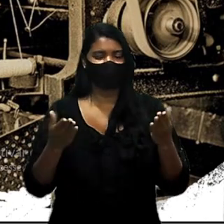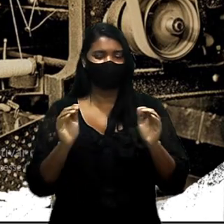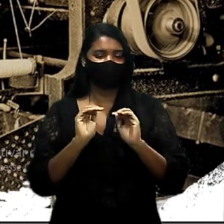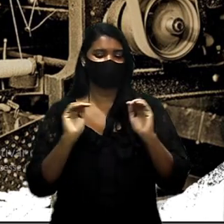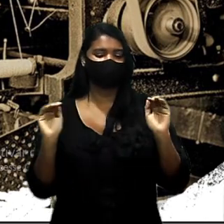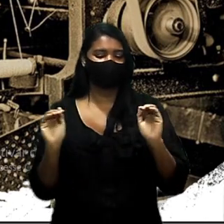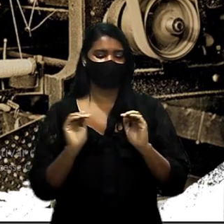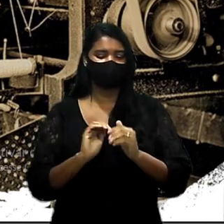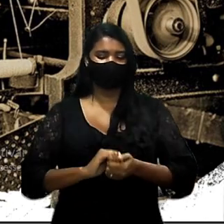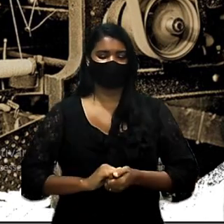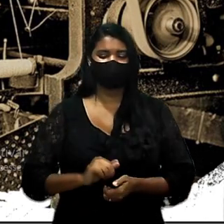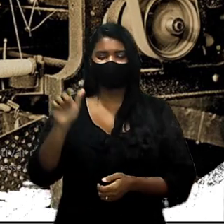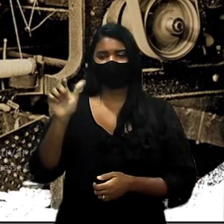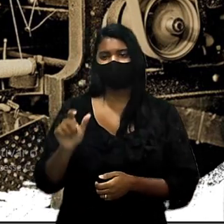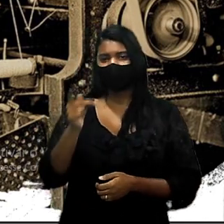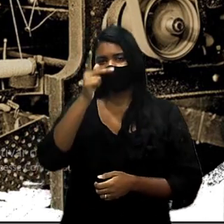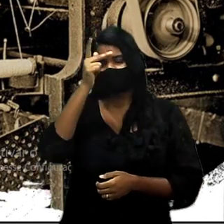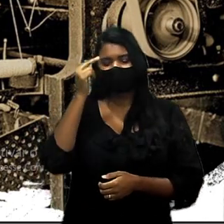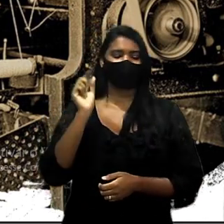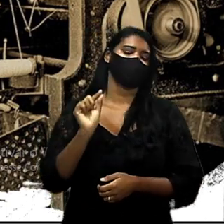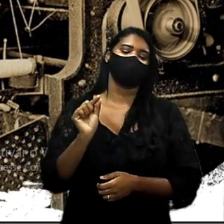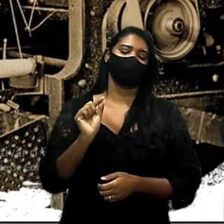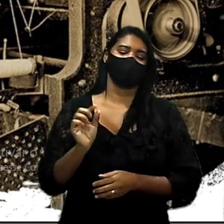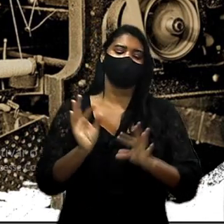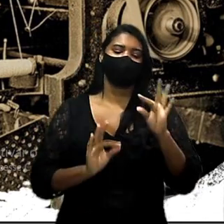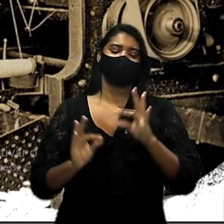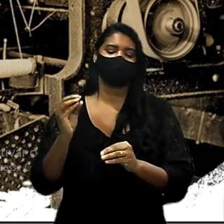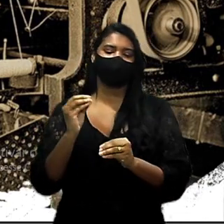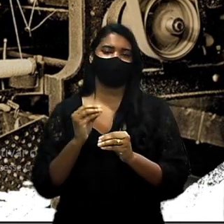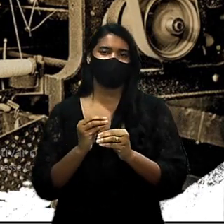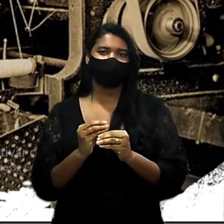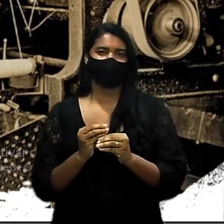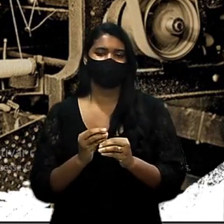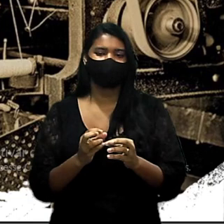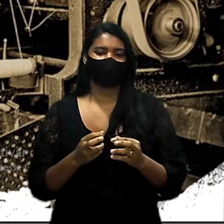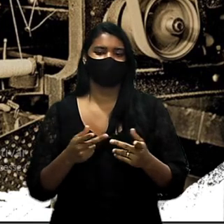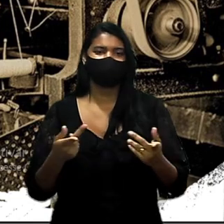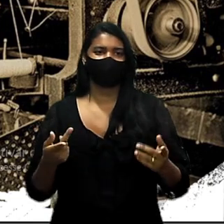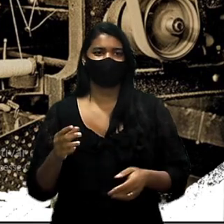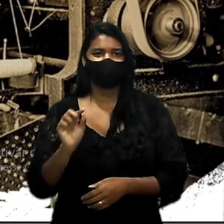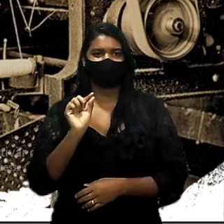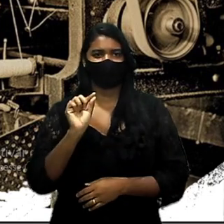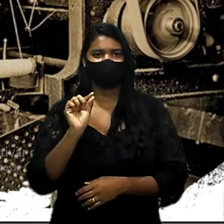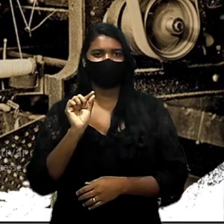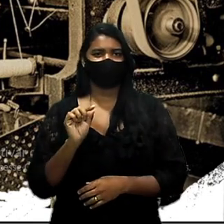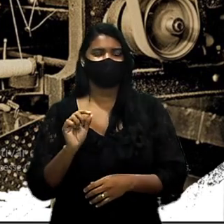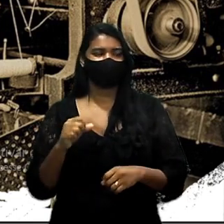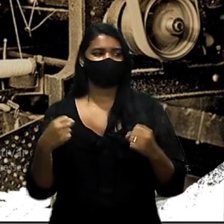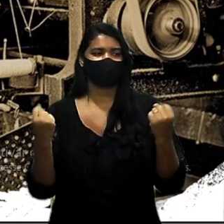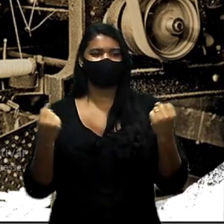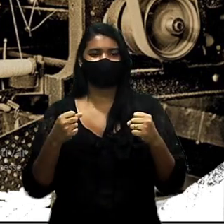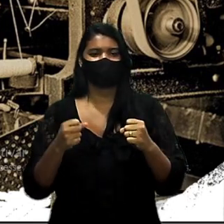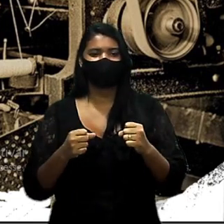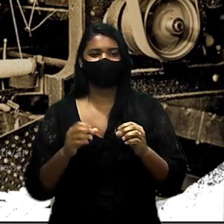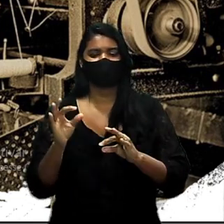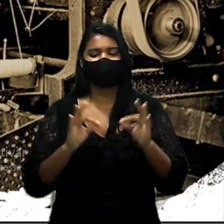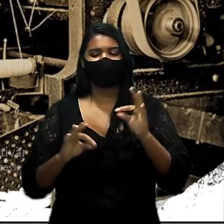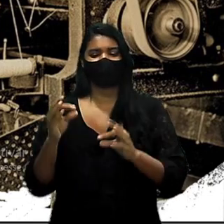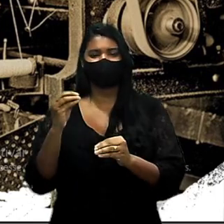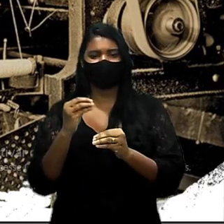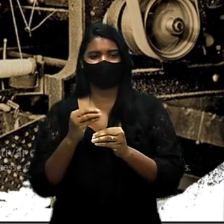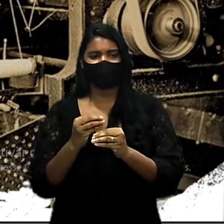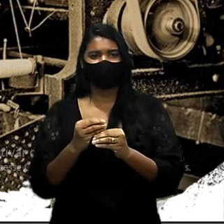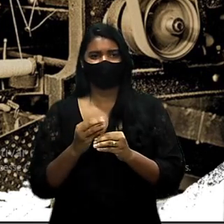né? Aquelas pessoas que produzem de uma forma em que a necessidade de produção,